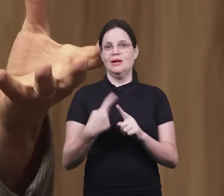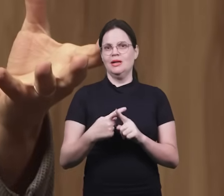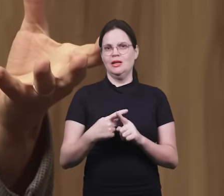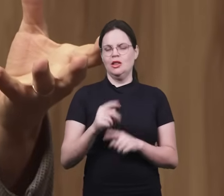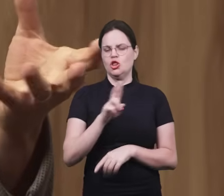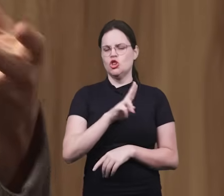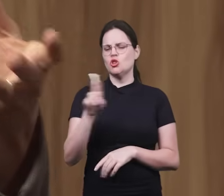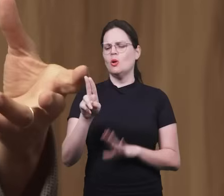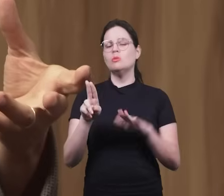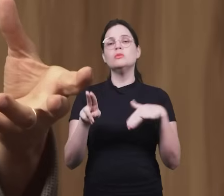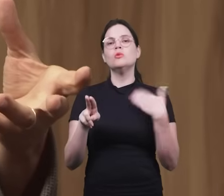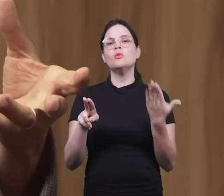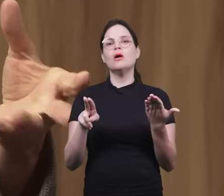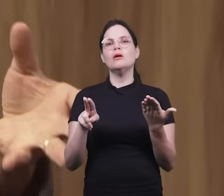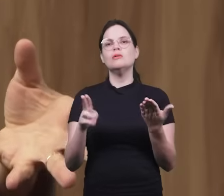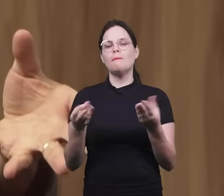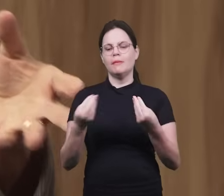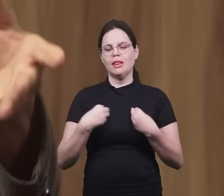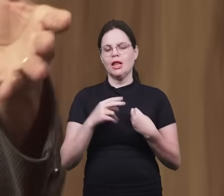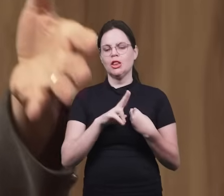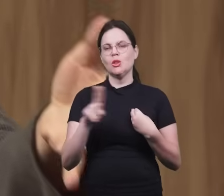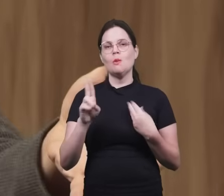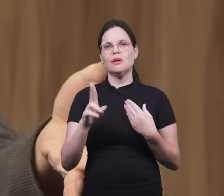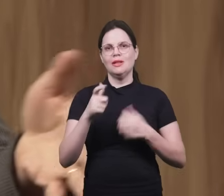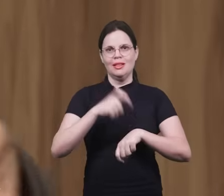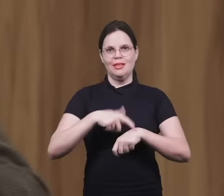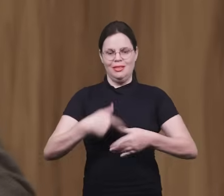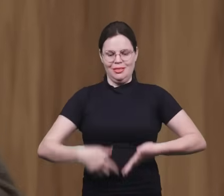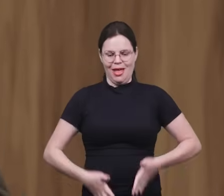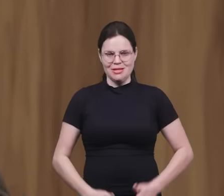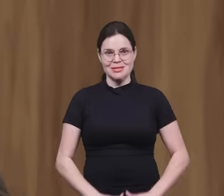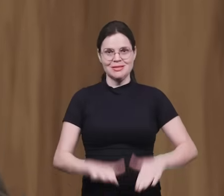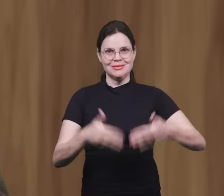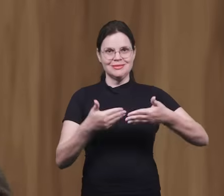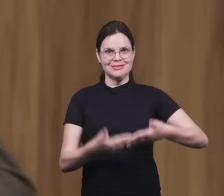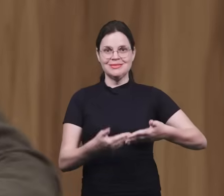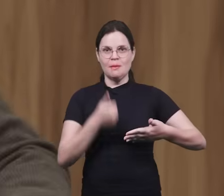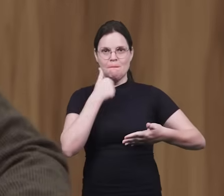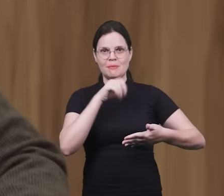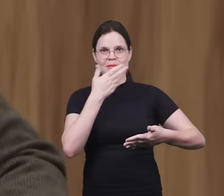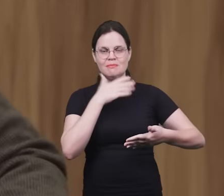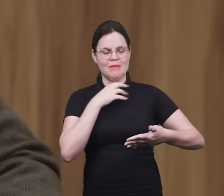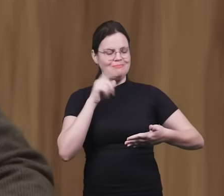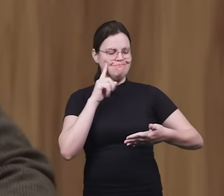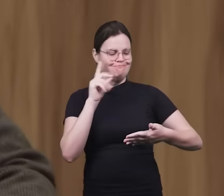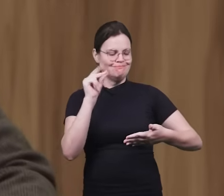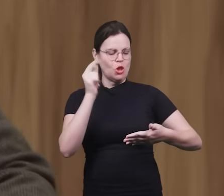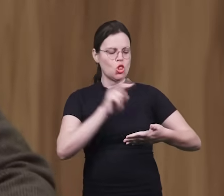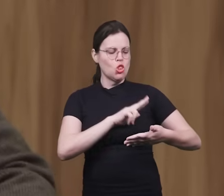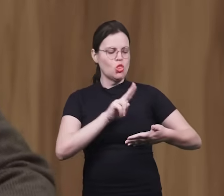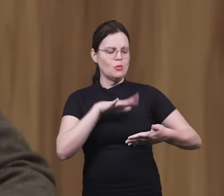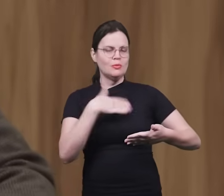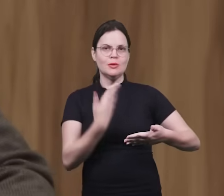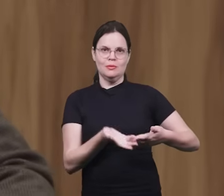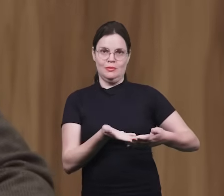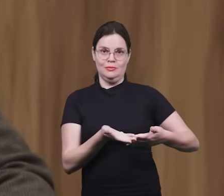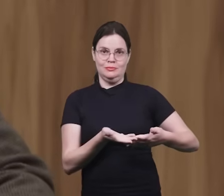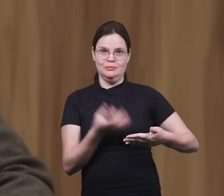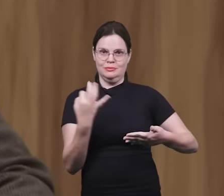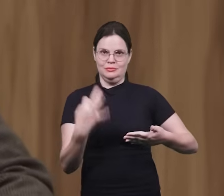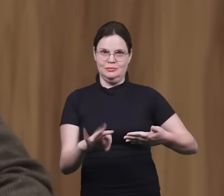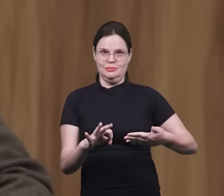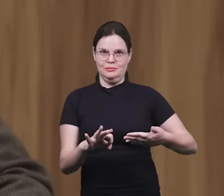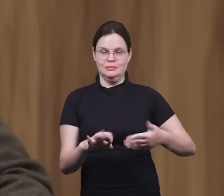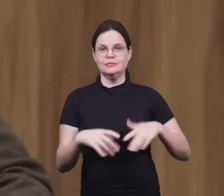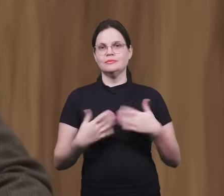nascimento. Nasce uma criança, o pai dá um nome. Um novo nome é aquilo que o homem experimenta